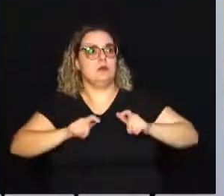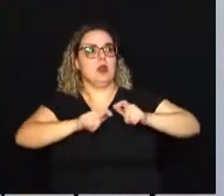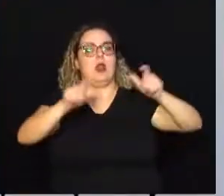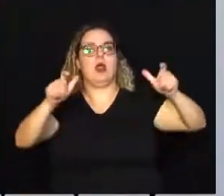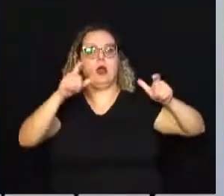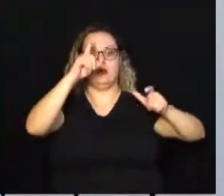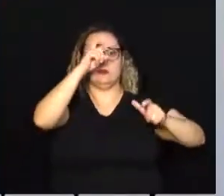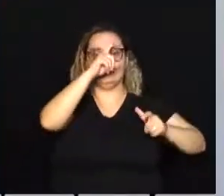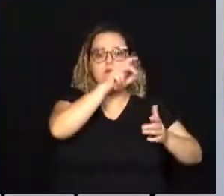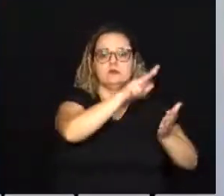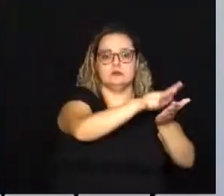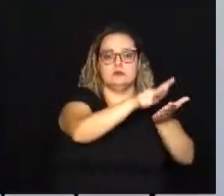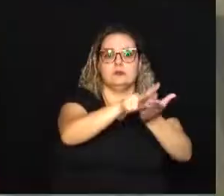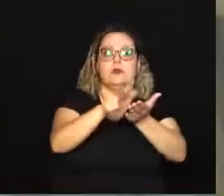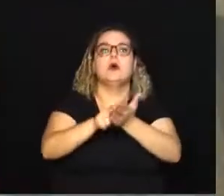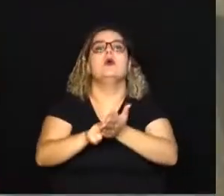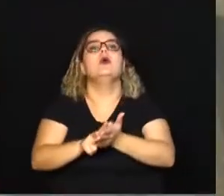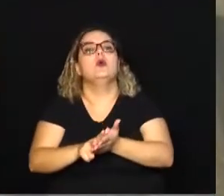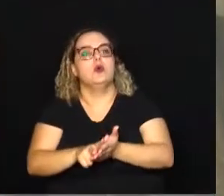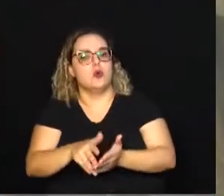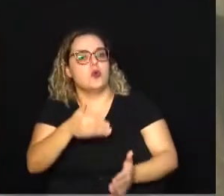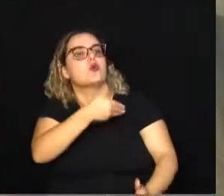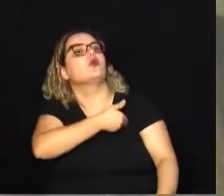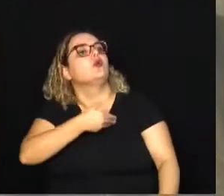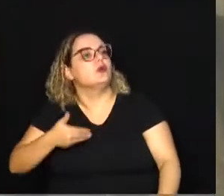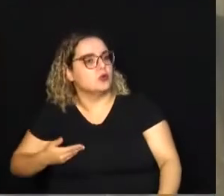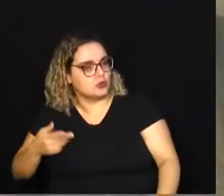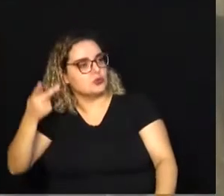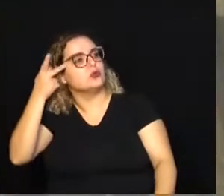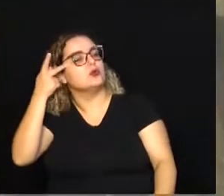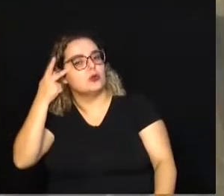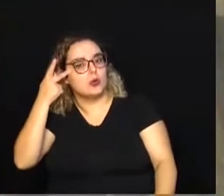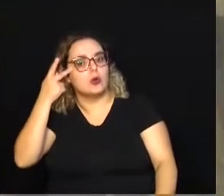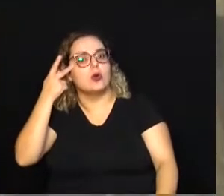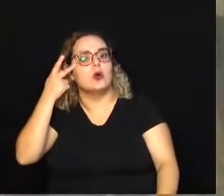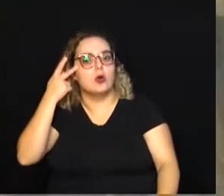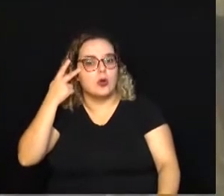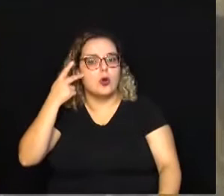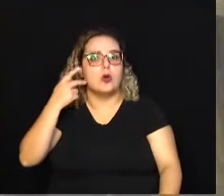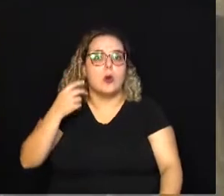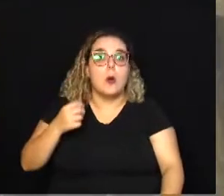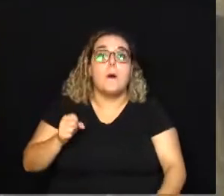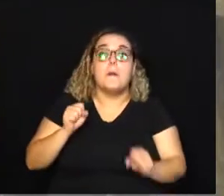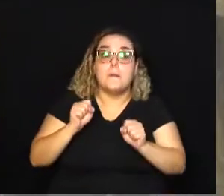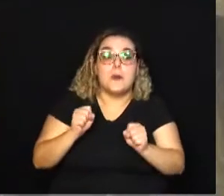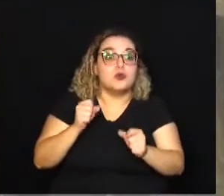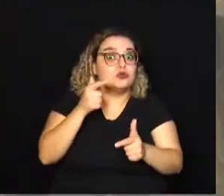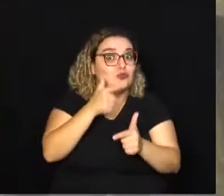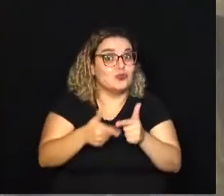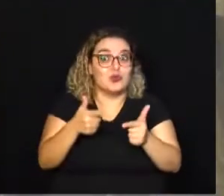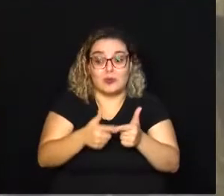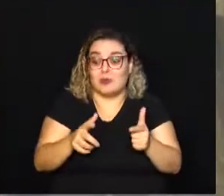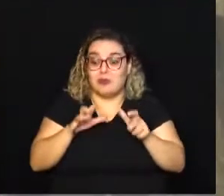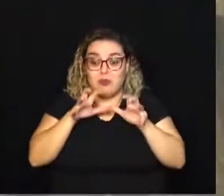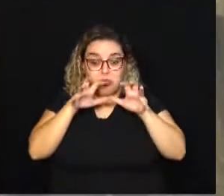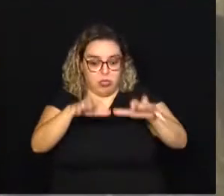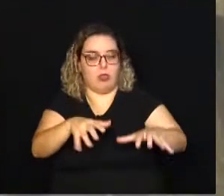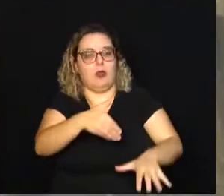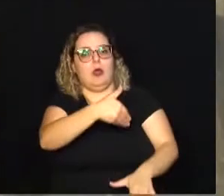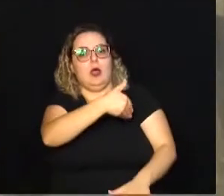João Dória disse isso hoje, governador do estado de São Paulo, que o estado pode colapsar a saúde. E não tem mais nem... Quando